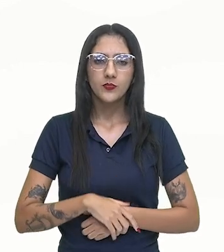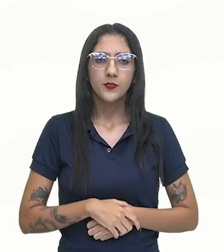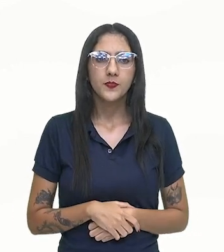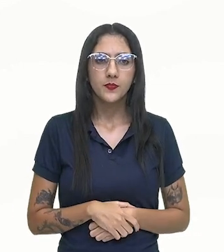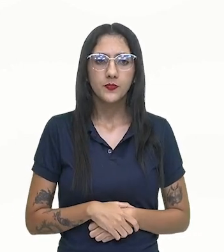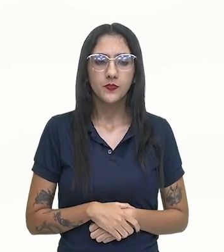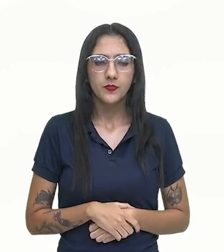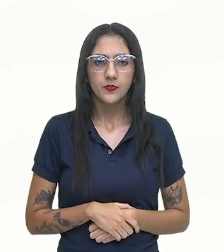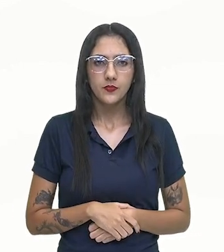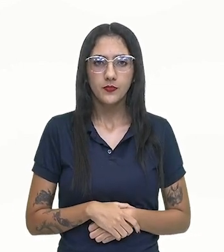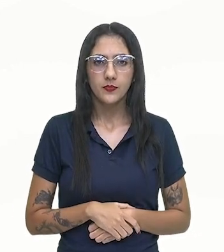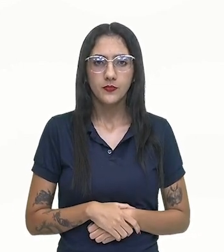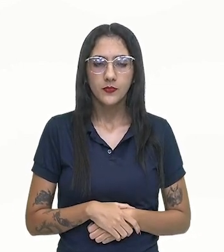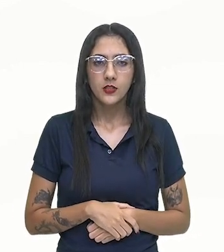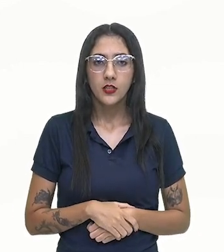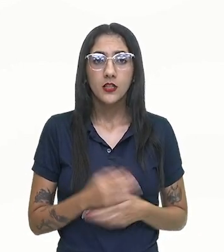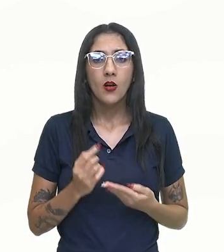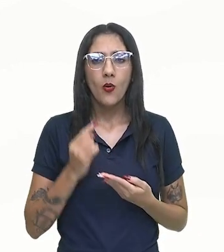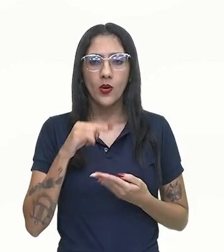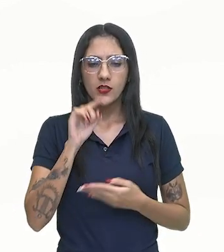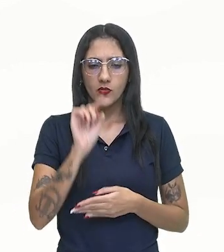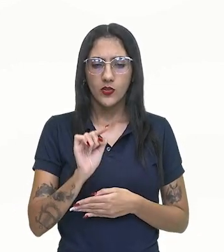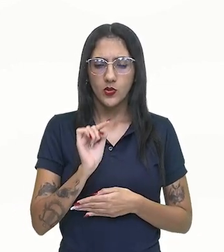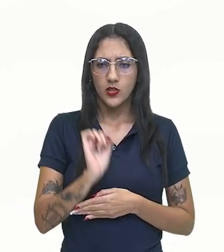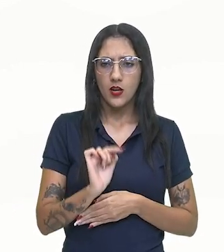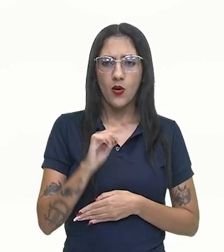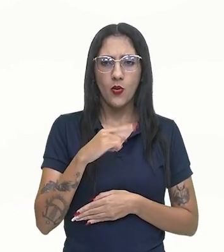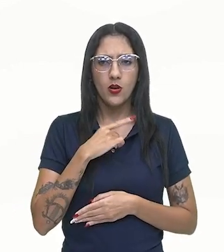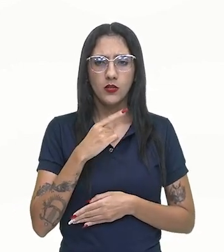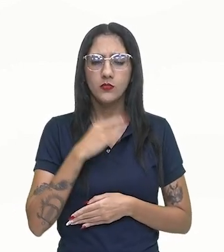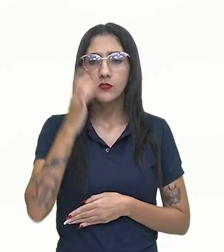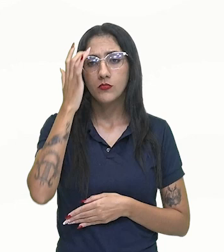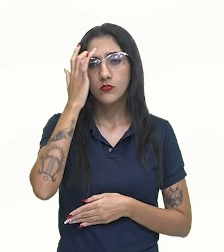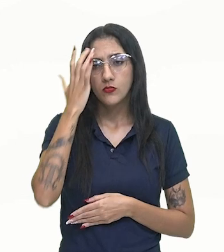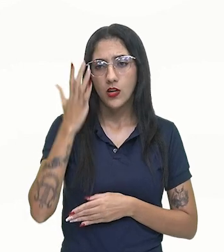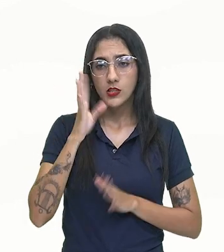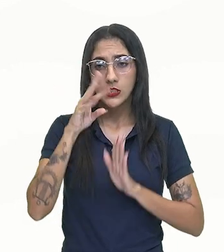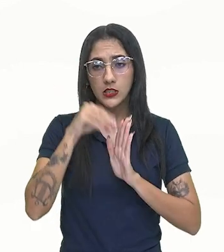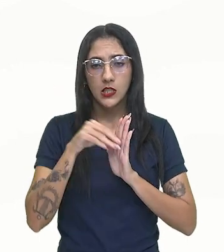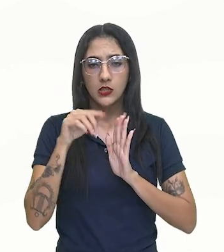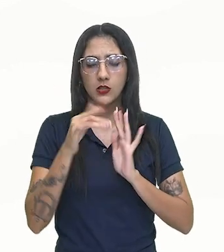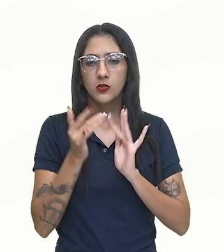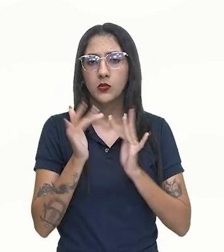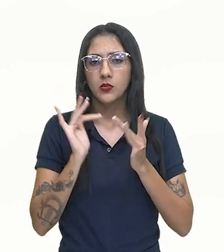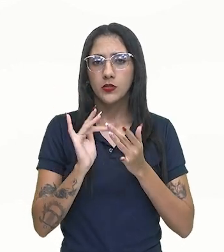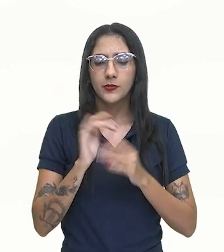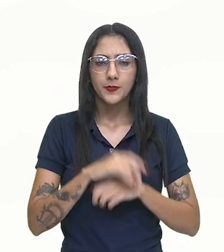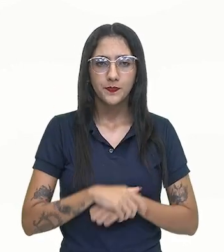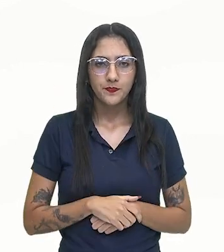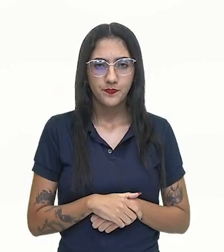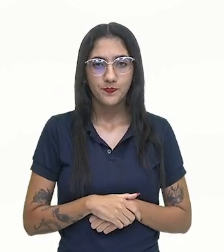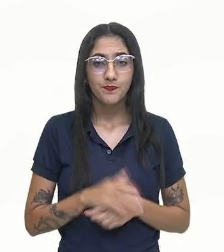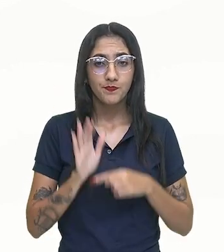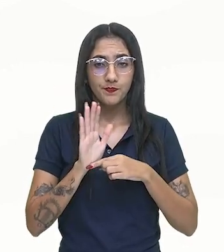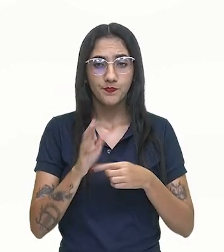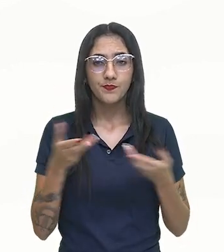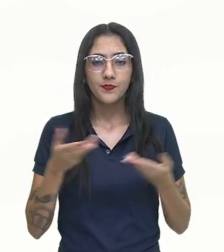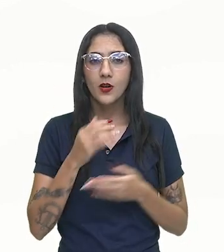o fatorial tem uma praticidade aí dentro desses estudos, né, de permutação, principalmente no próximo exemplo que a gente vai ver aí,